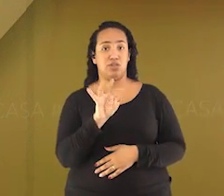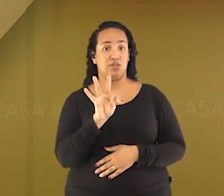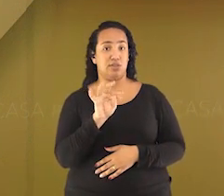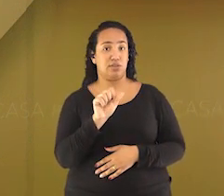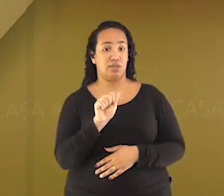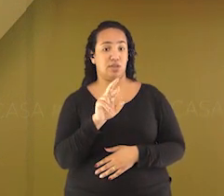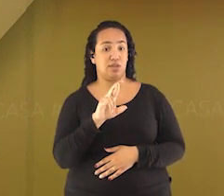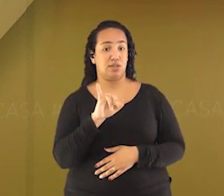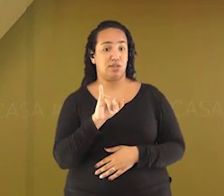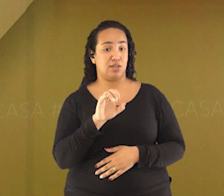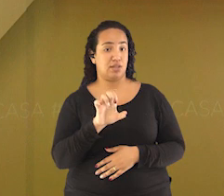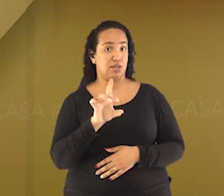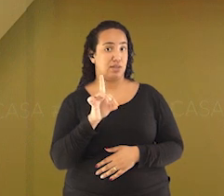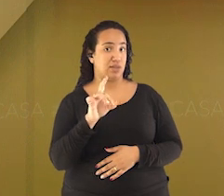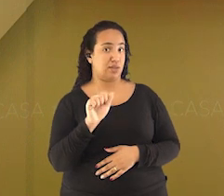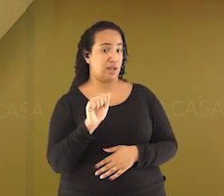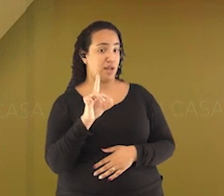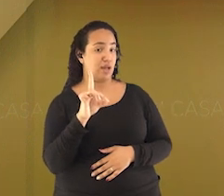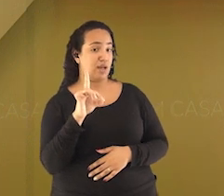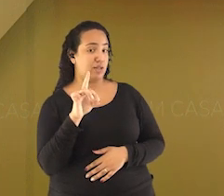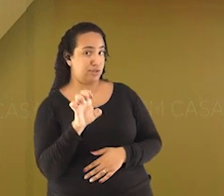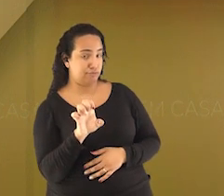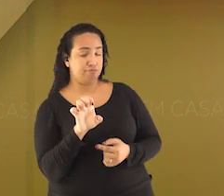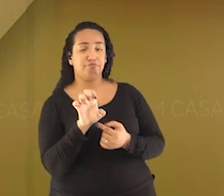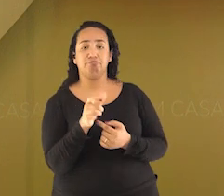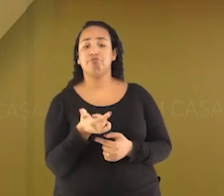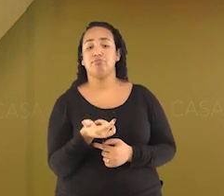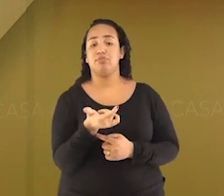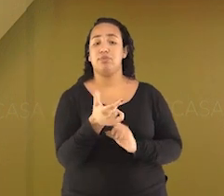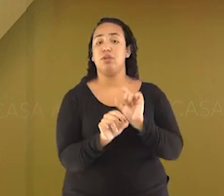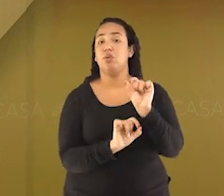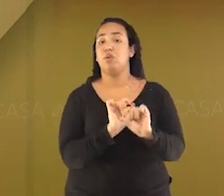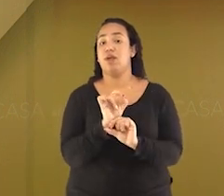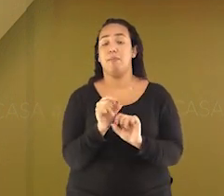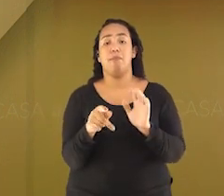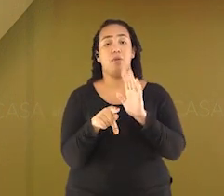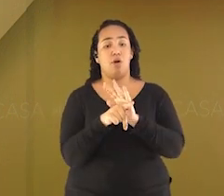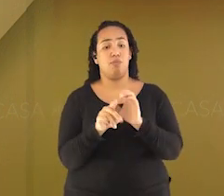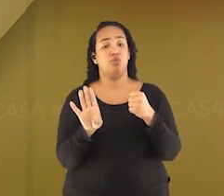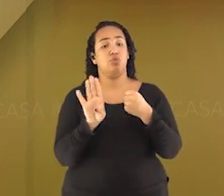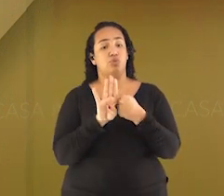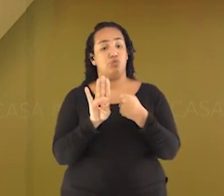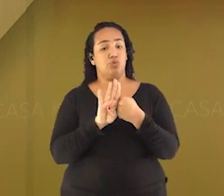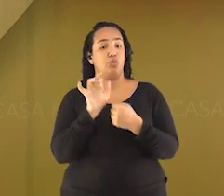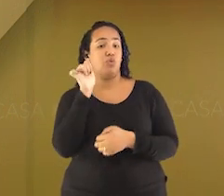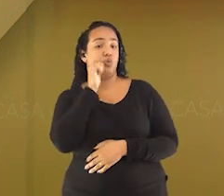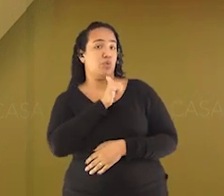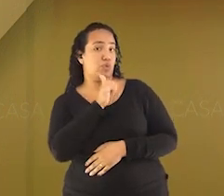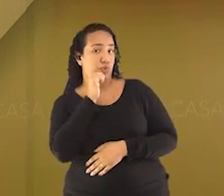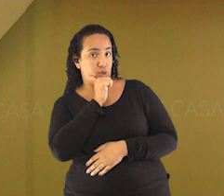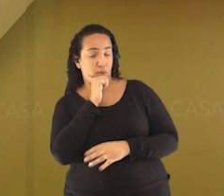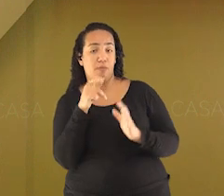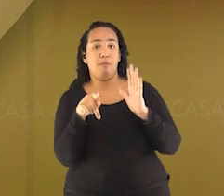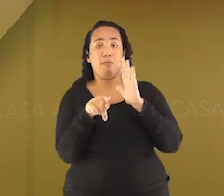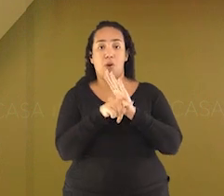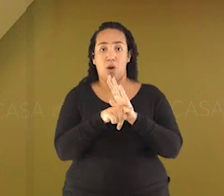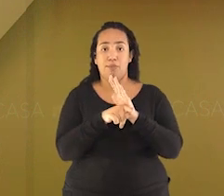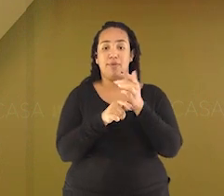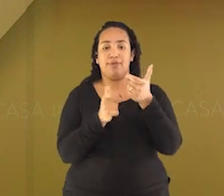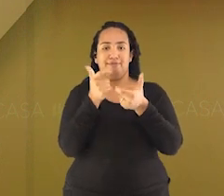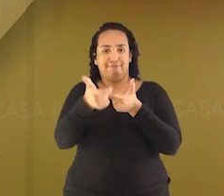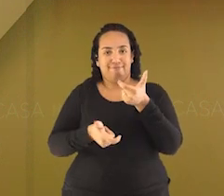hereditariedade. Vamos entendê-la? Bom, a palavra hereditariedade é uma palavra feminina e vem da